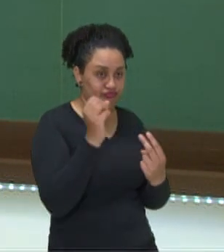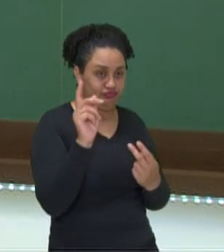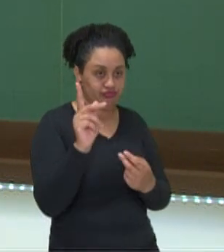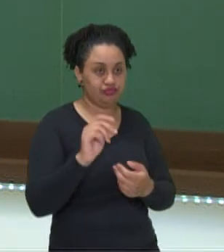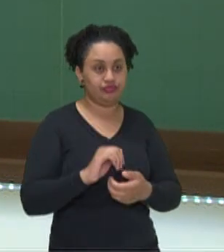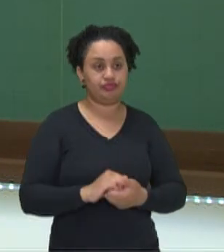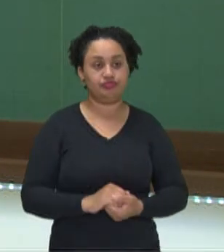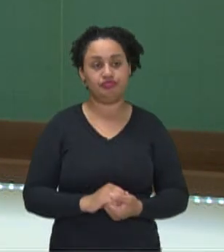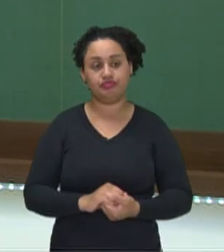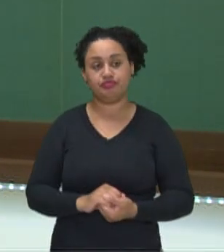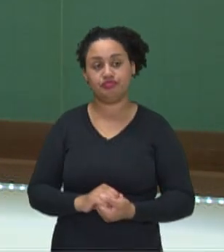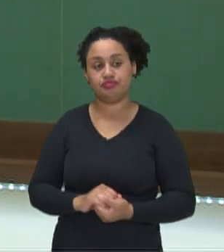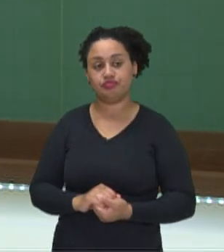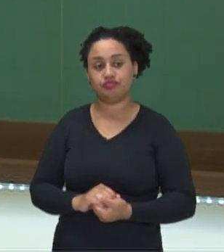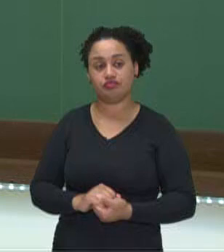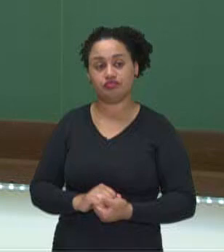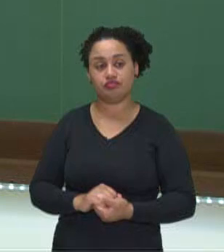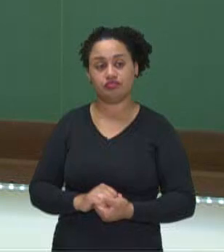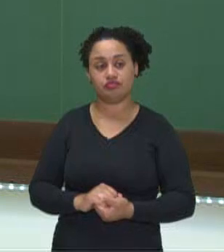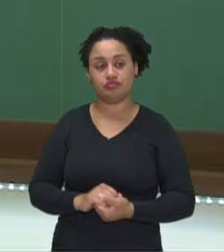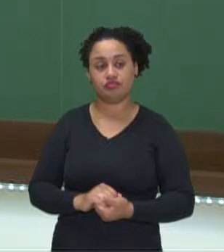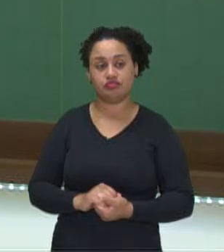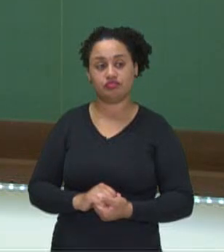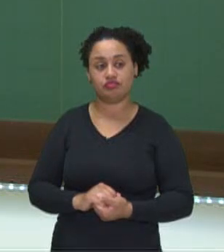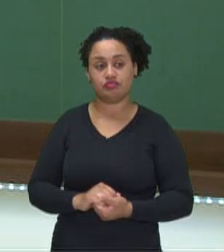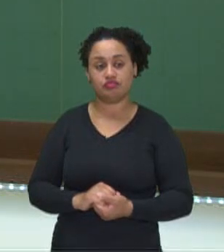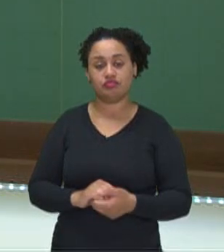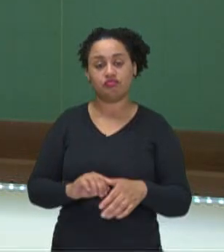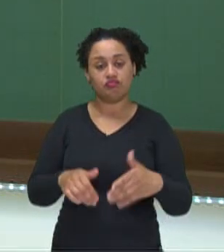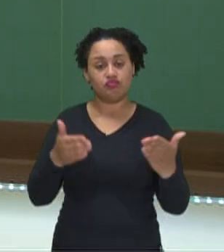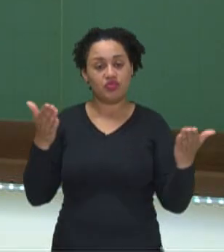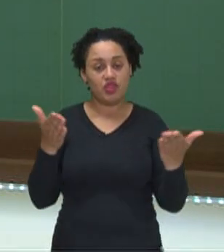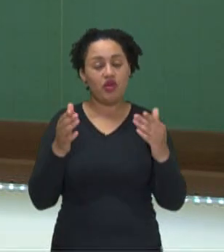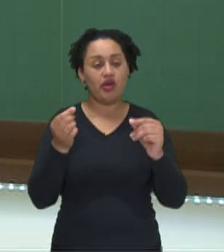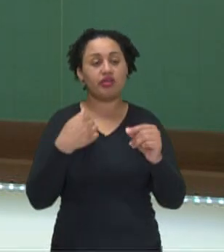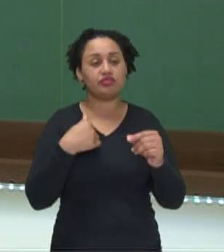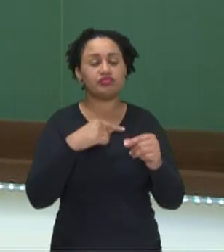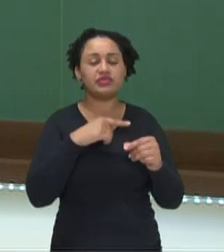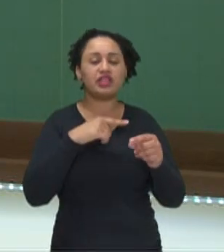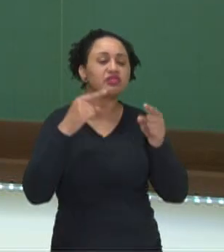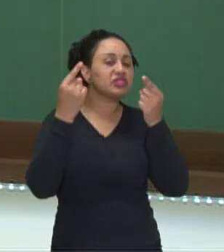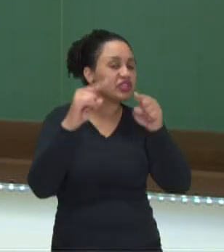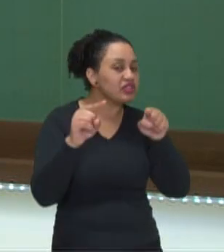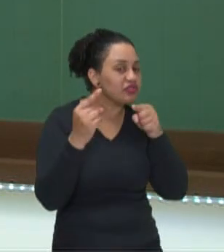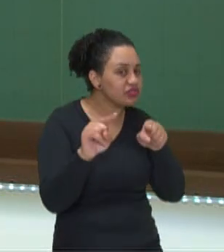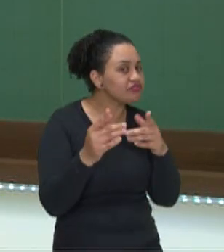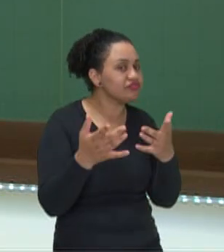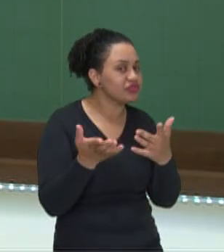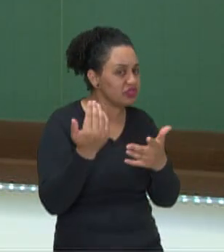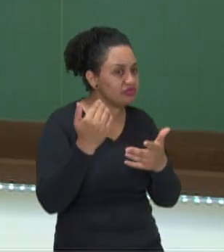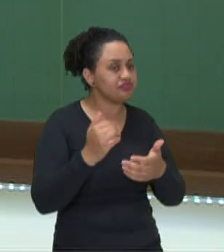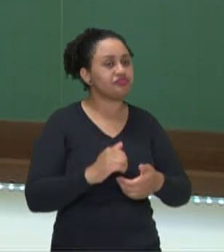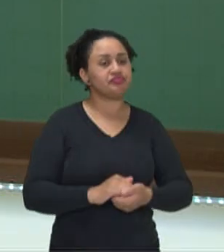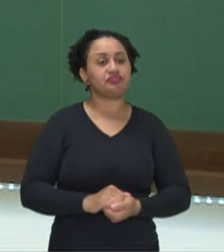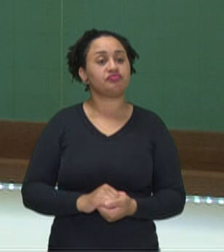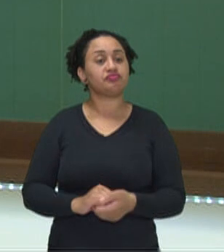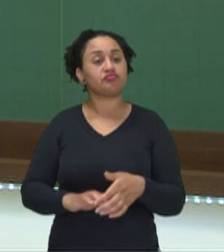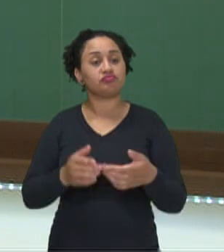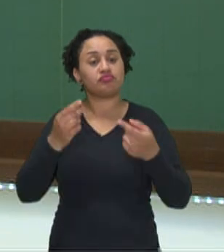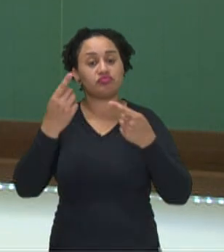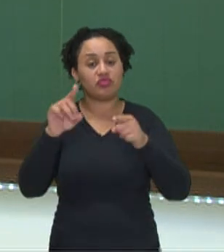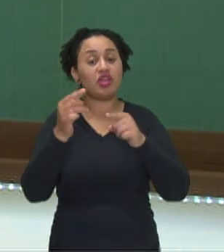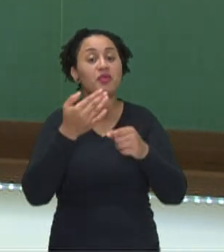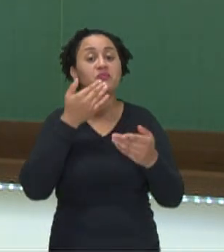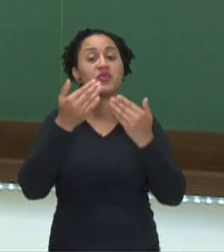ok? Bom, vamos então resolver um desafio? Nesse desafio,